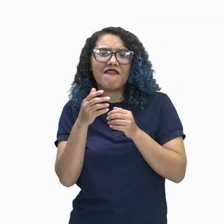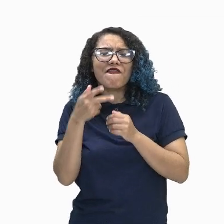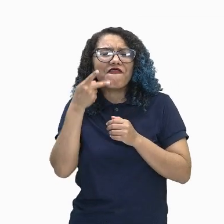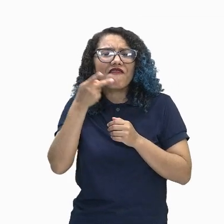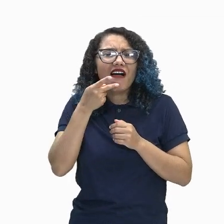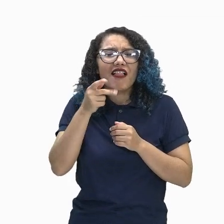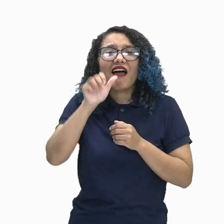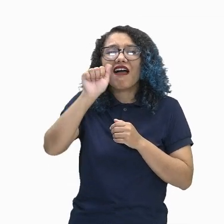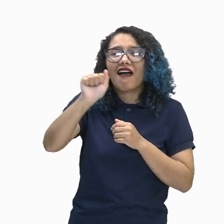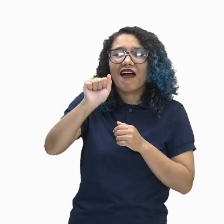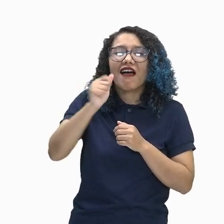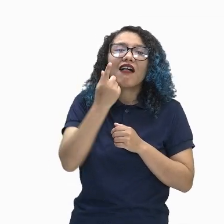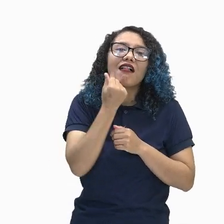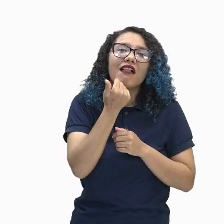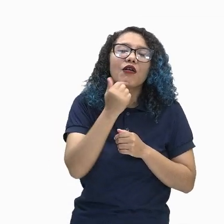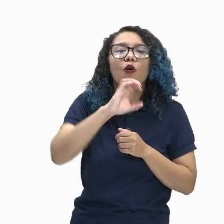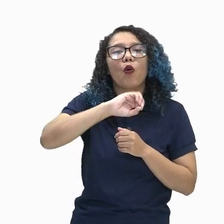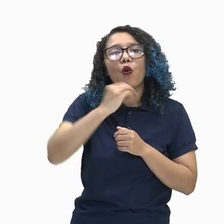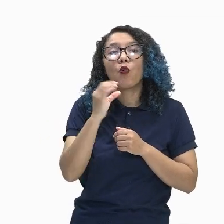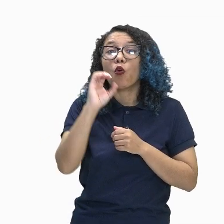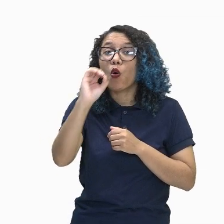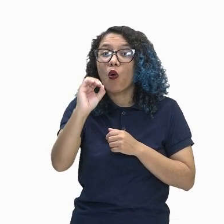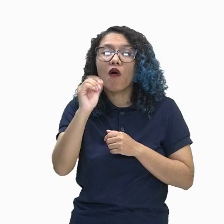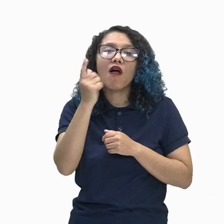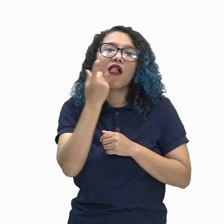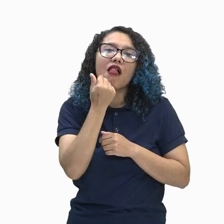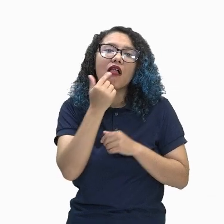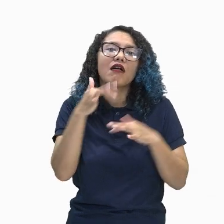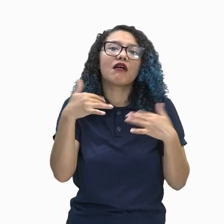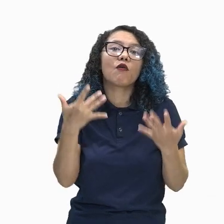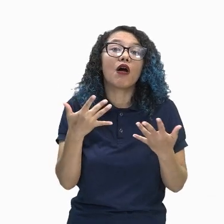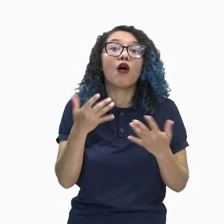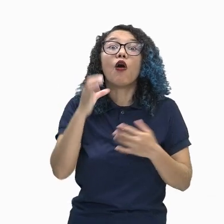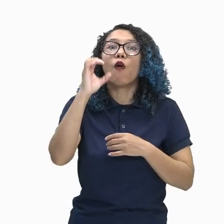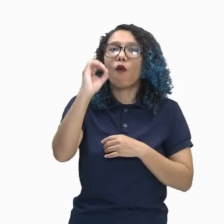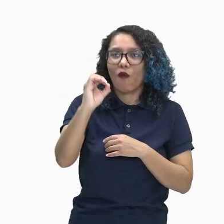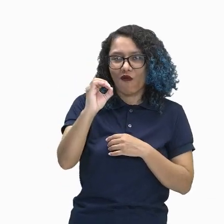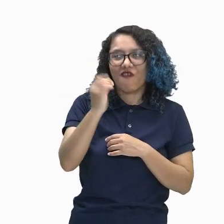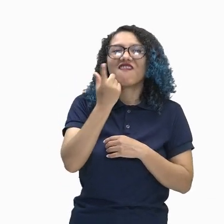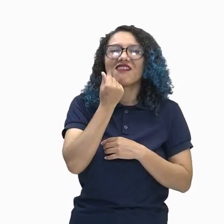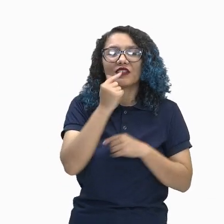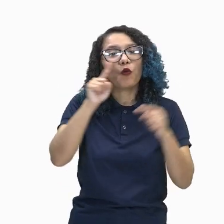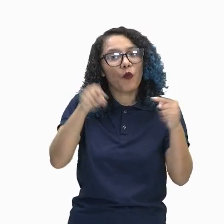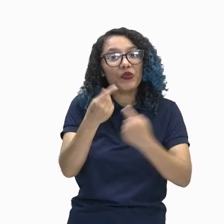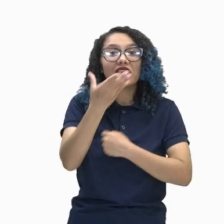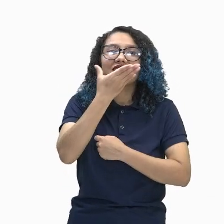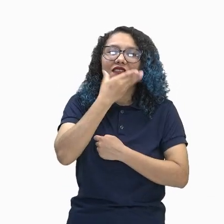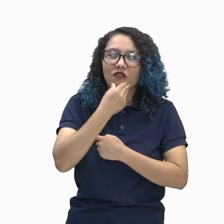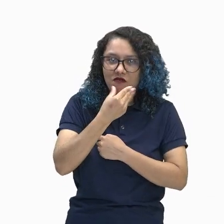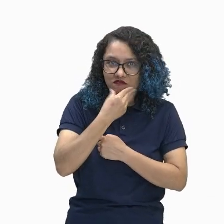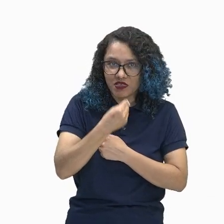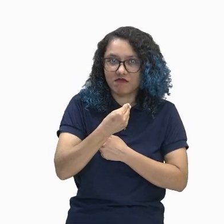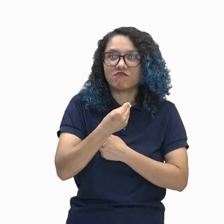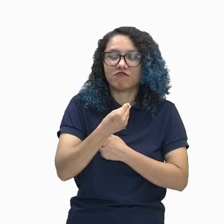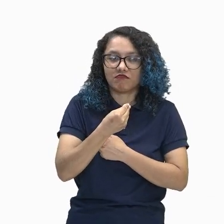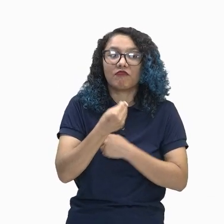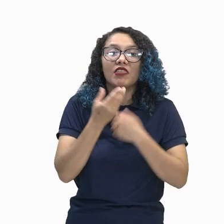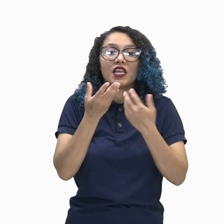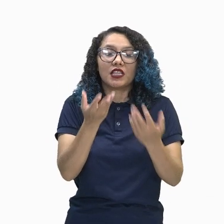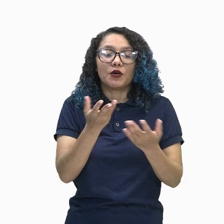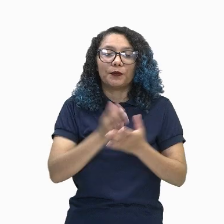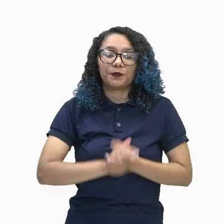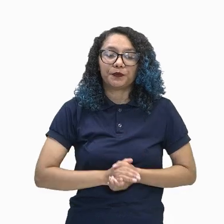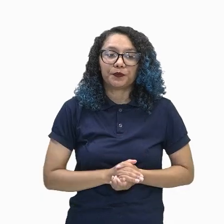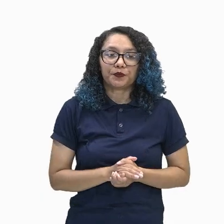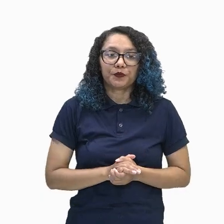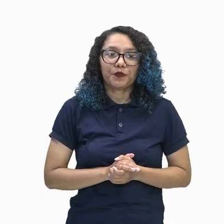lápis? Perceba que nós falamos o lápis. Então, é uma palavra do gênero masculino. Observe que quando você